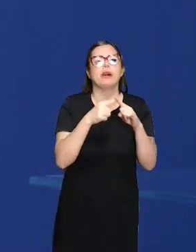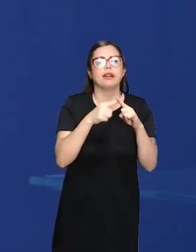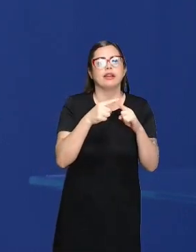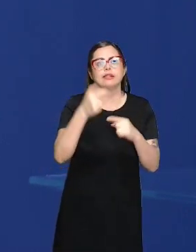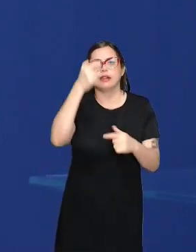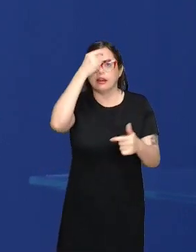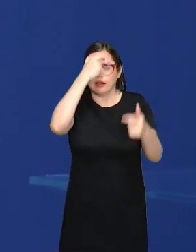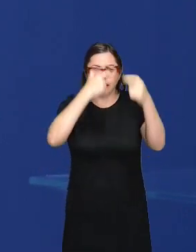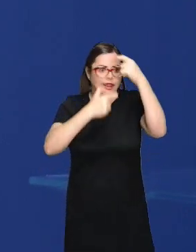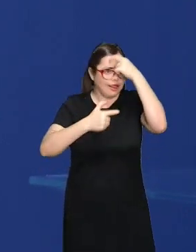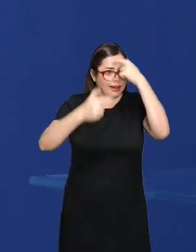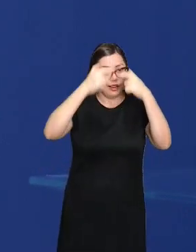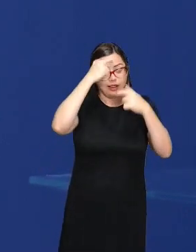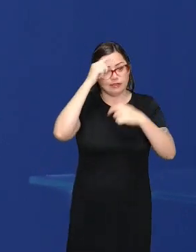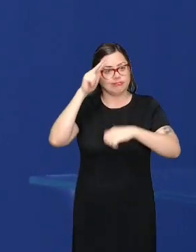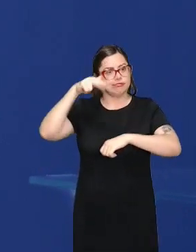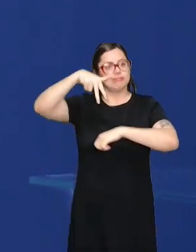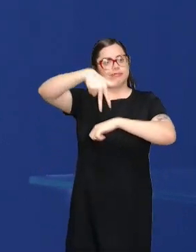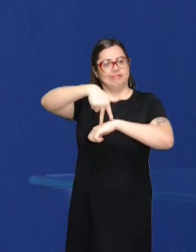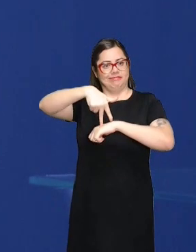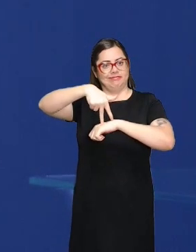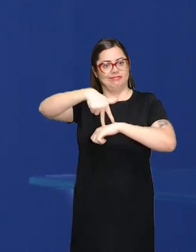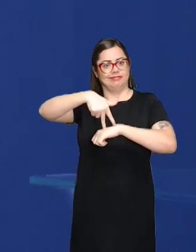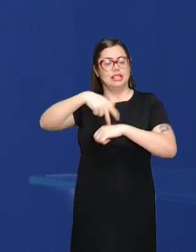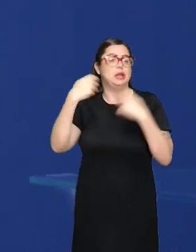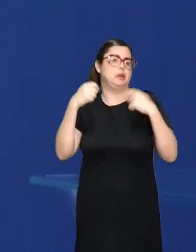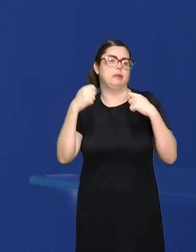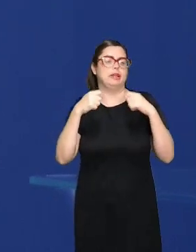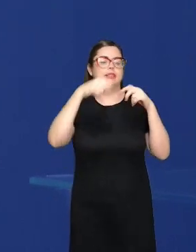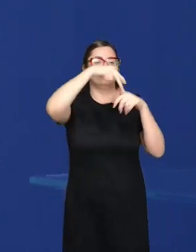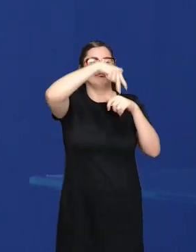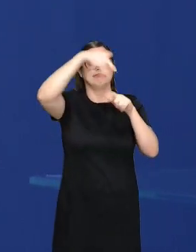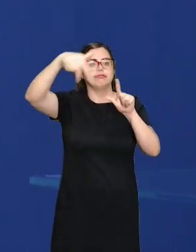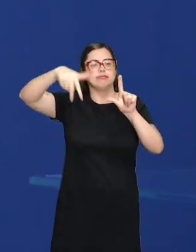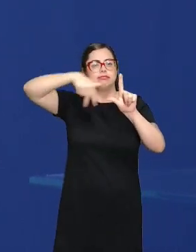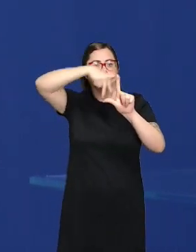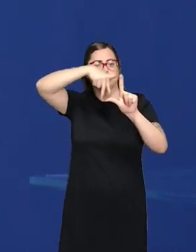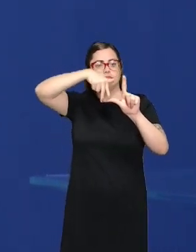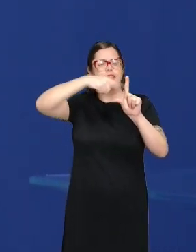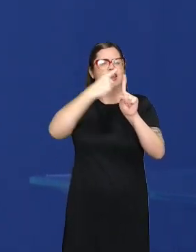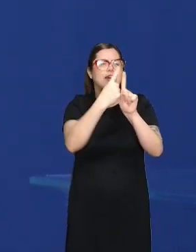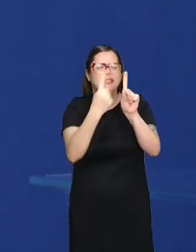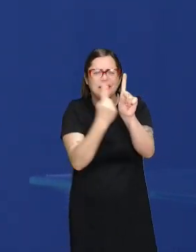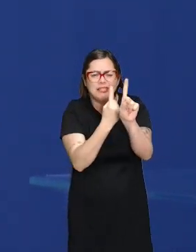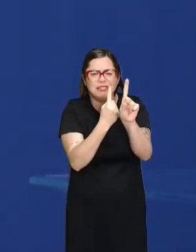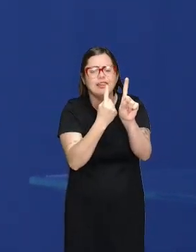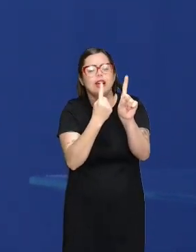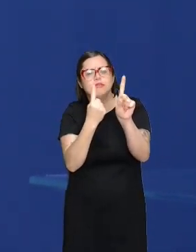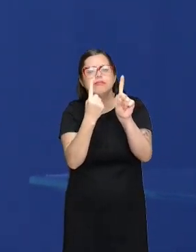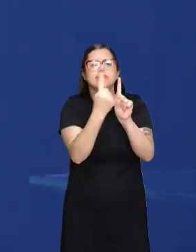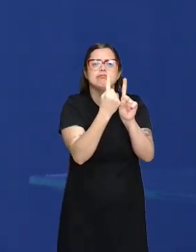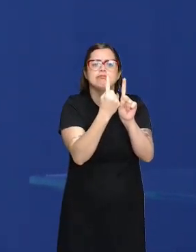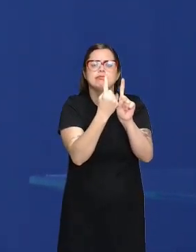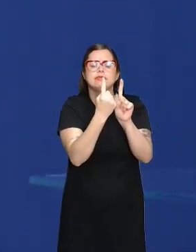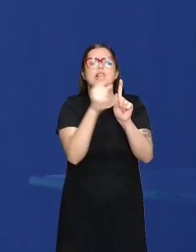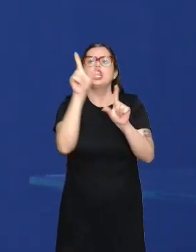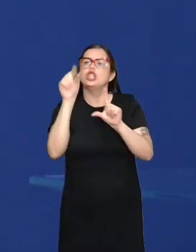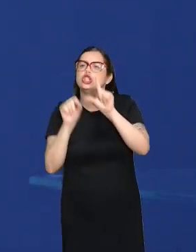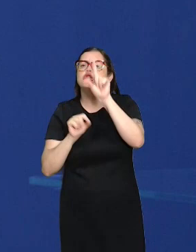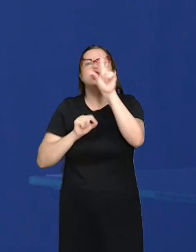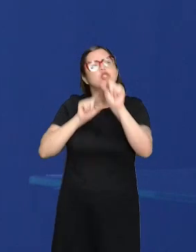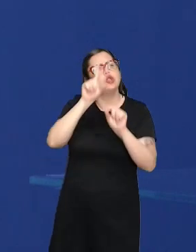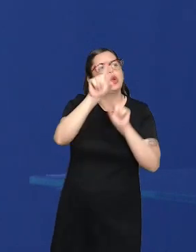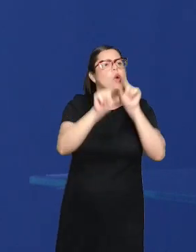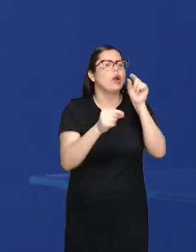de protagonista. Eu não acho que a gente precisa ser coadjuvante na internet, sabe? A gente precisa se colocar e a gente precisa escolher ativamente como